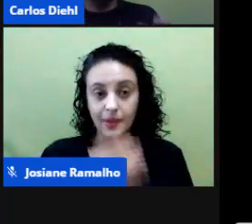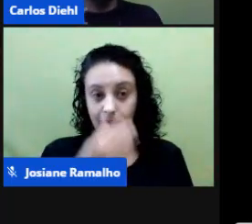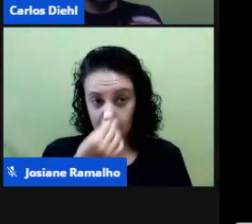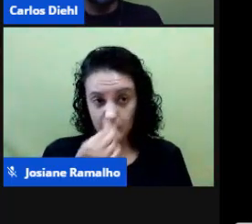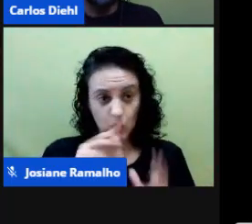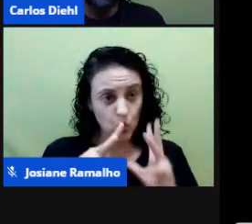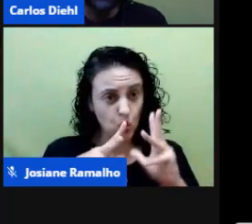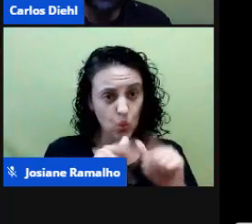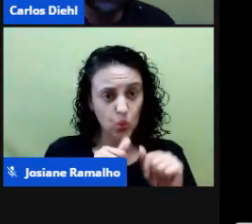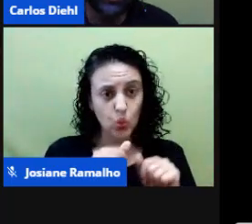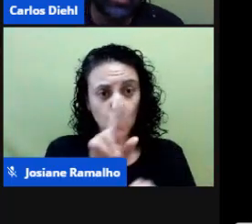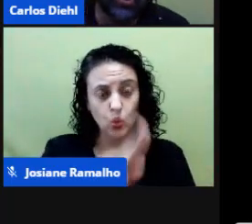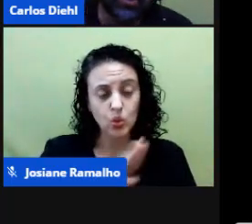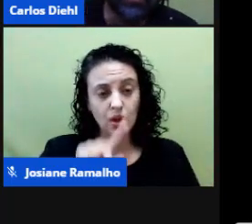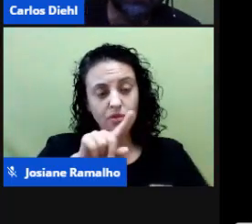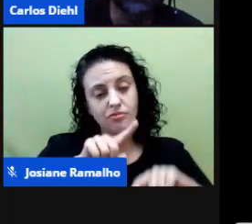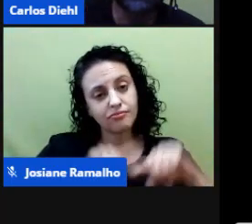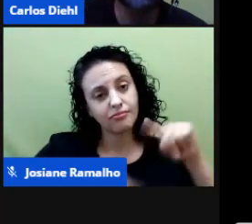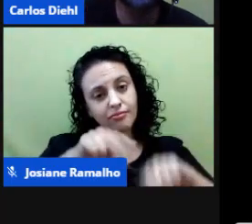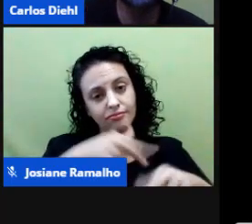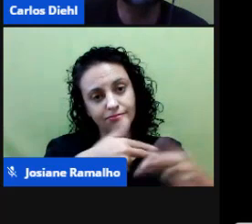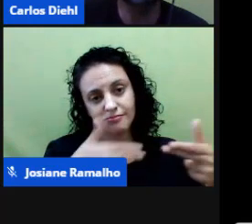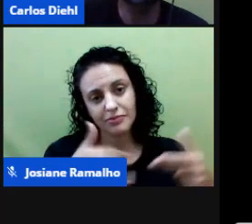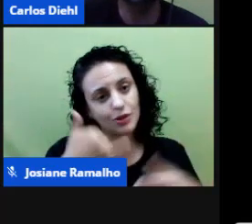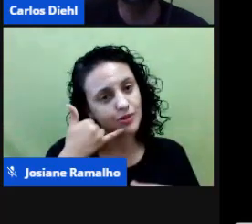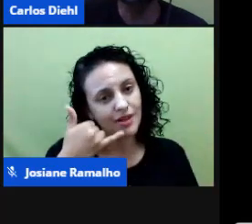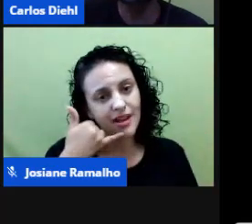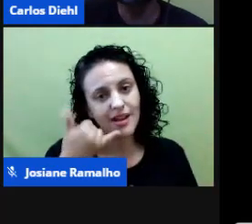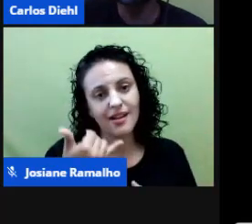aparelhinhos, eles proporcionaram para a gente.